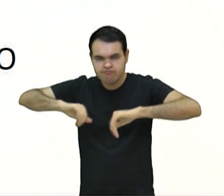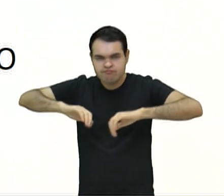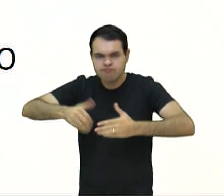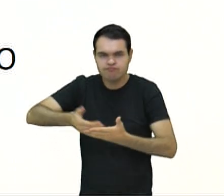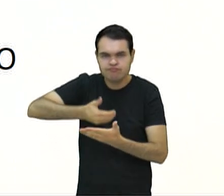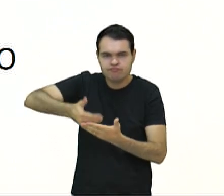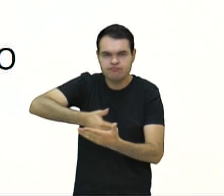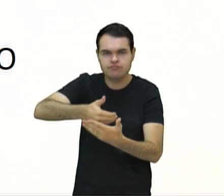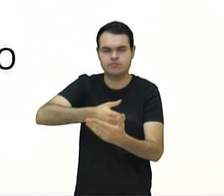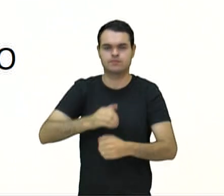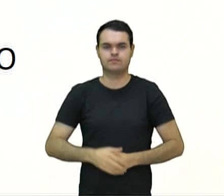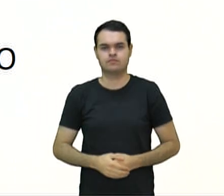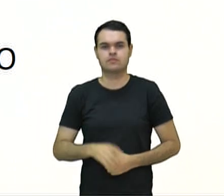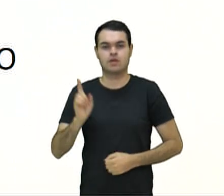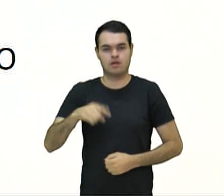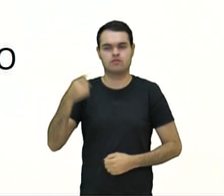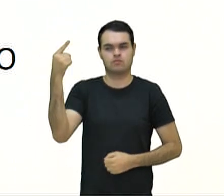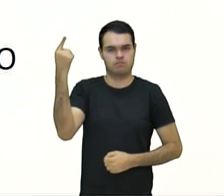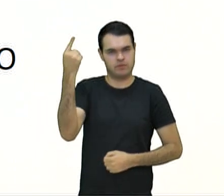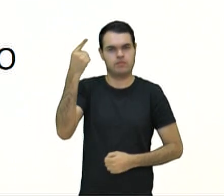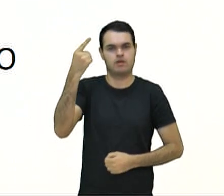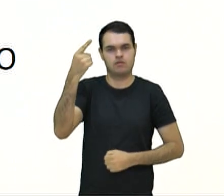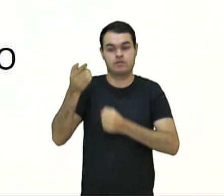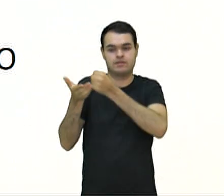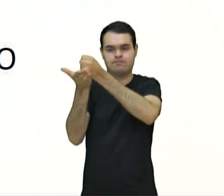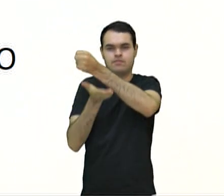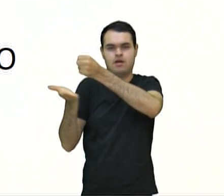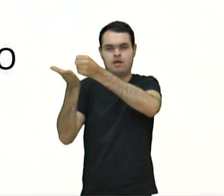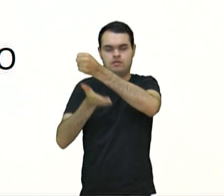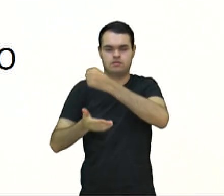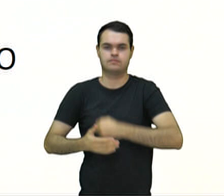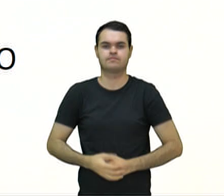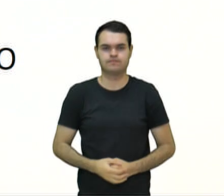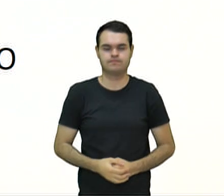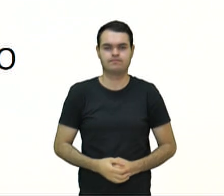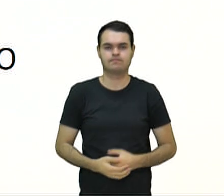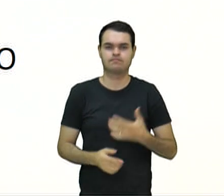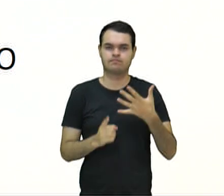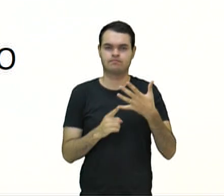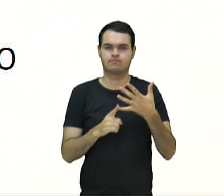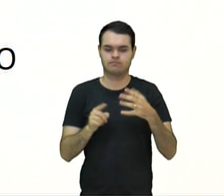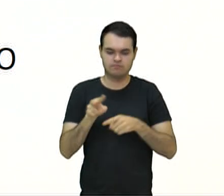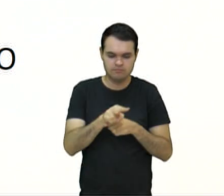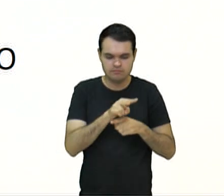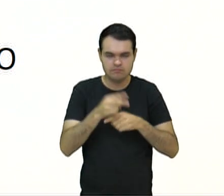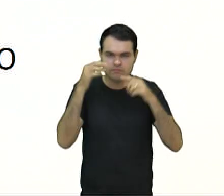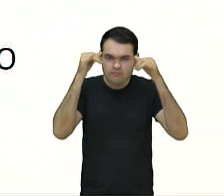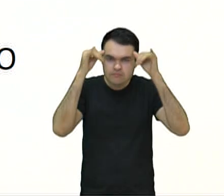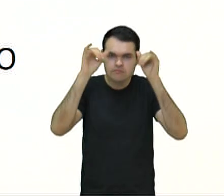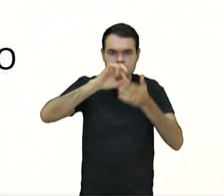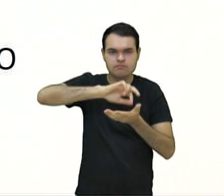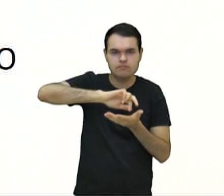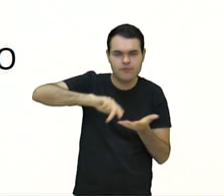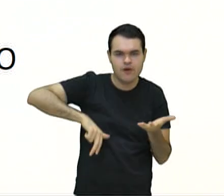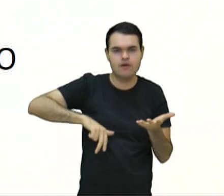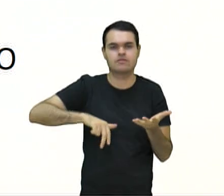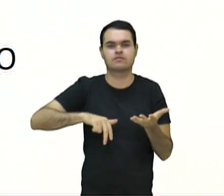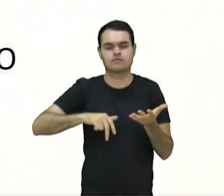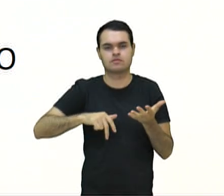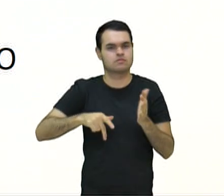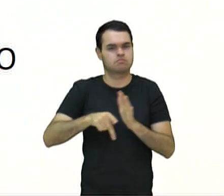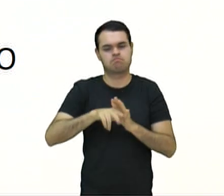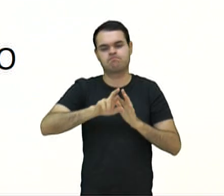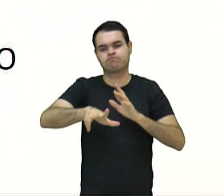do primeiro setor também, do setor de base. E a pecuária, que é a criação de animais, né, para as